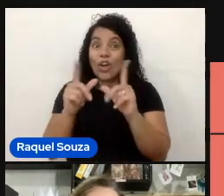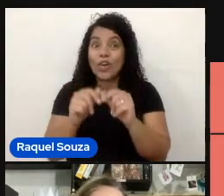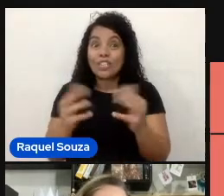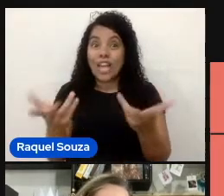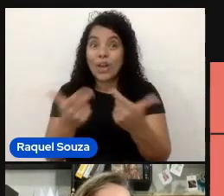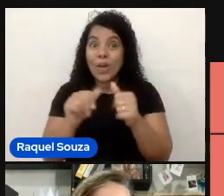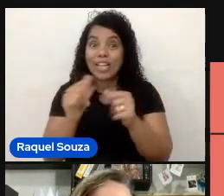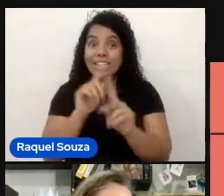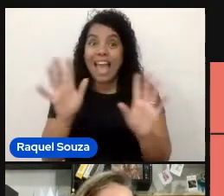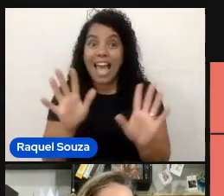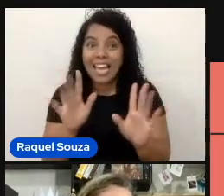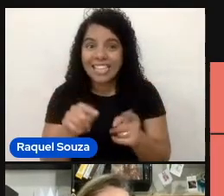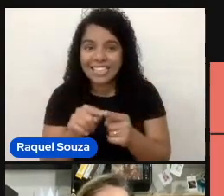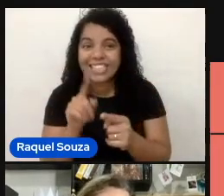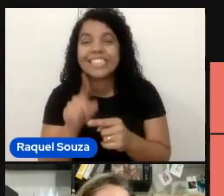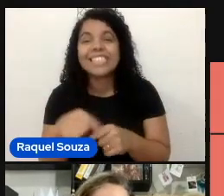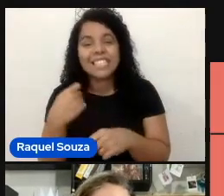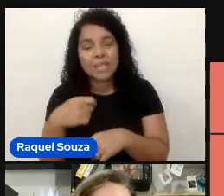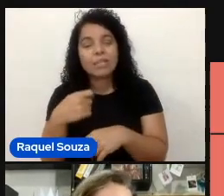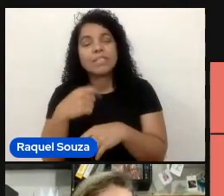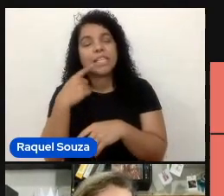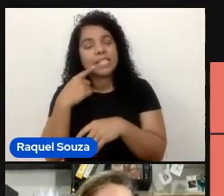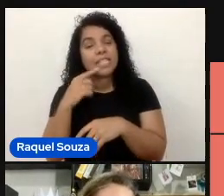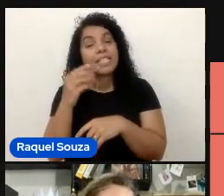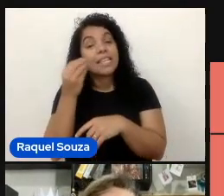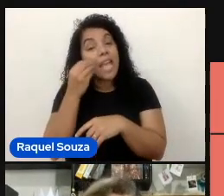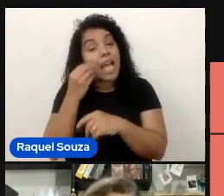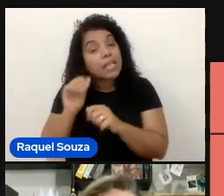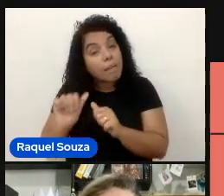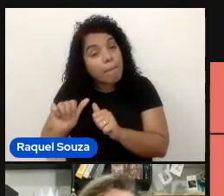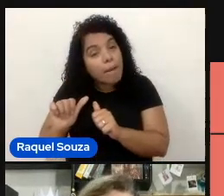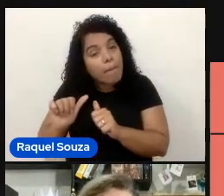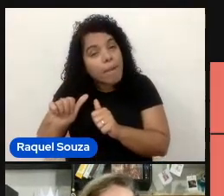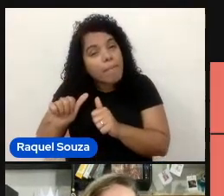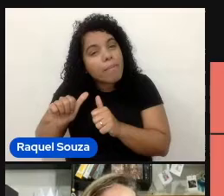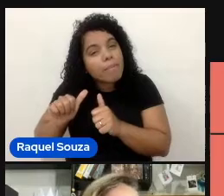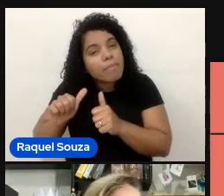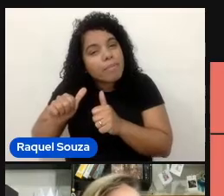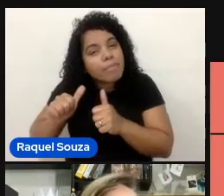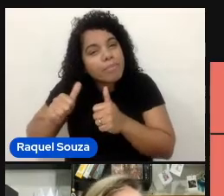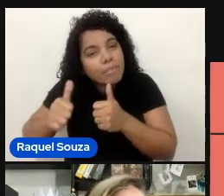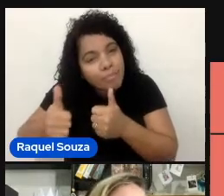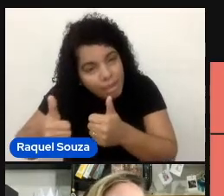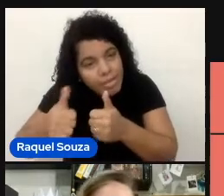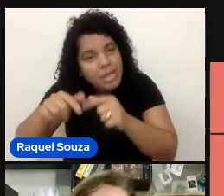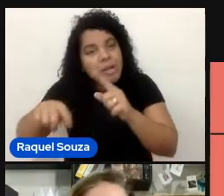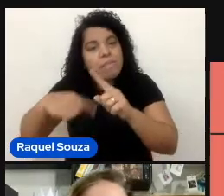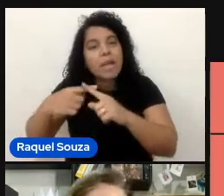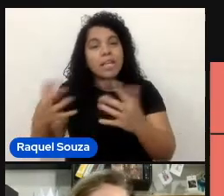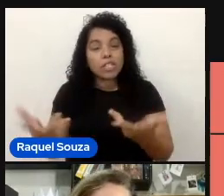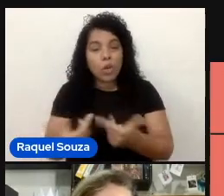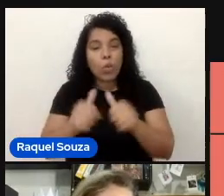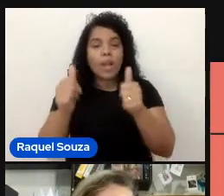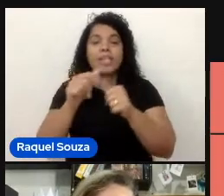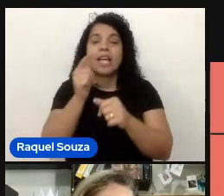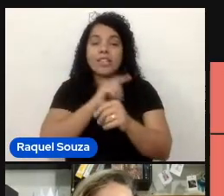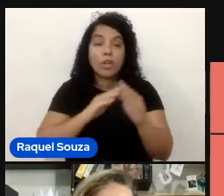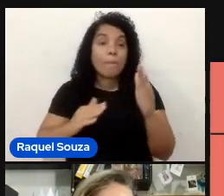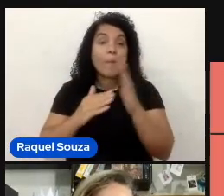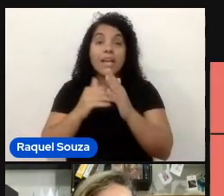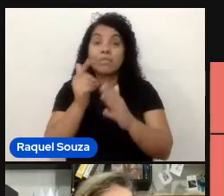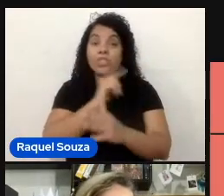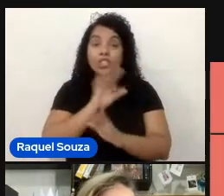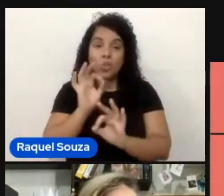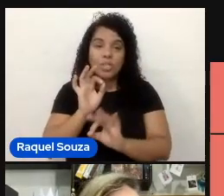nada. A gente tenta levar cada vez mais qualidade o máximo que a gente conseguir, não é isso?